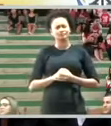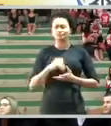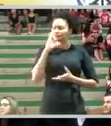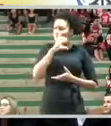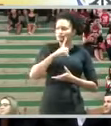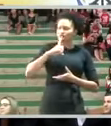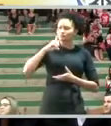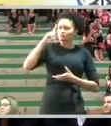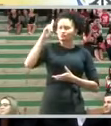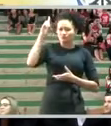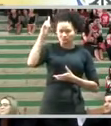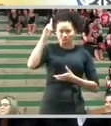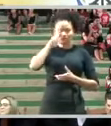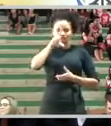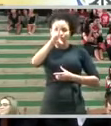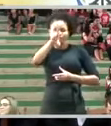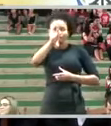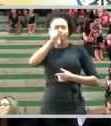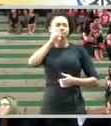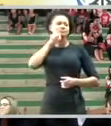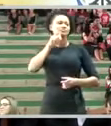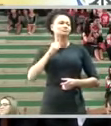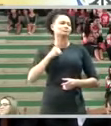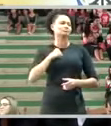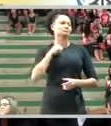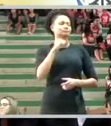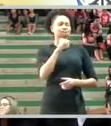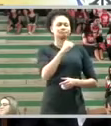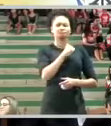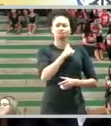Deus escondeu Samuel, gente.